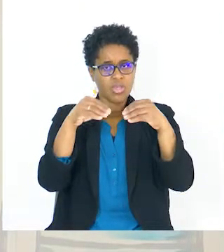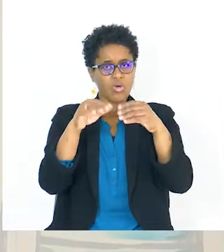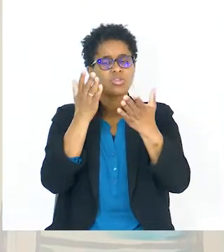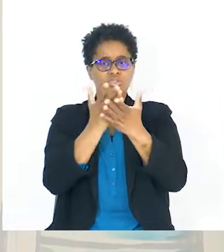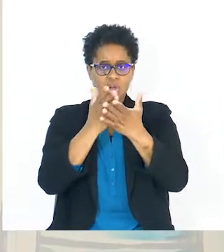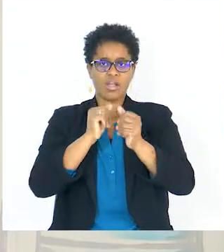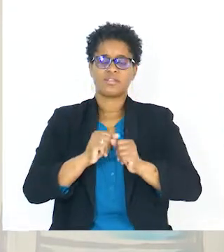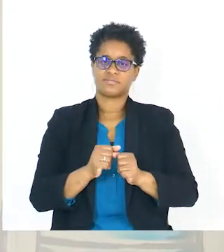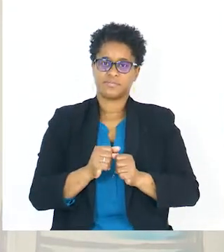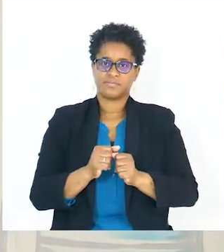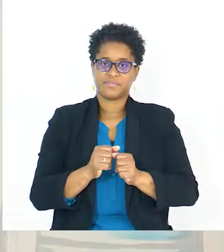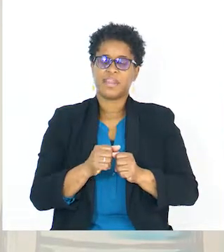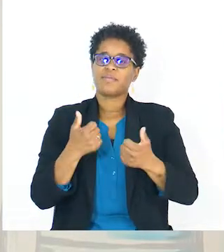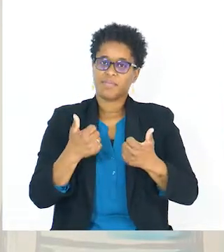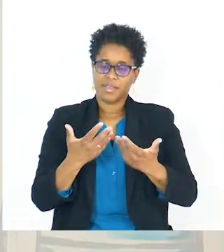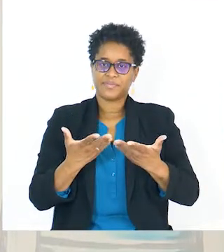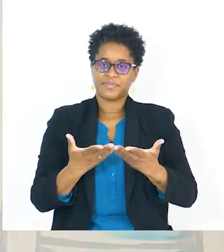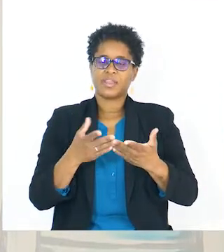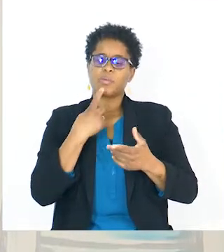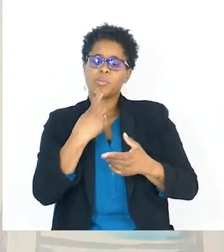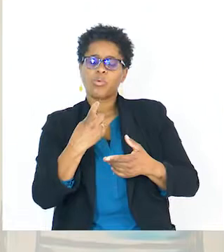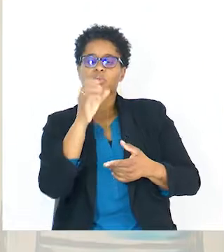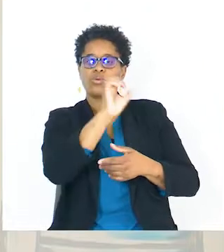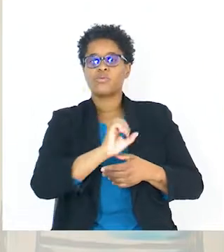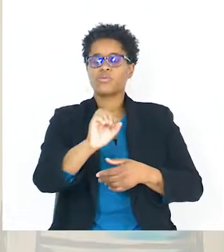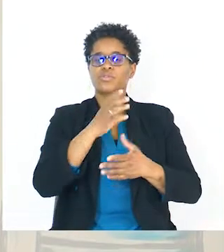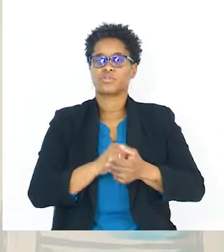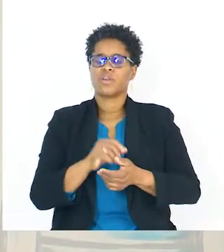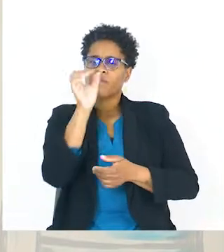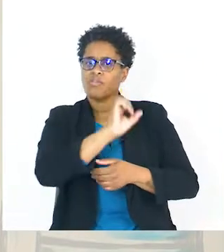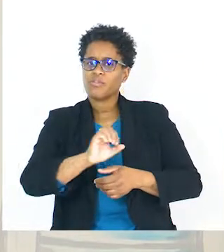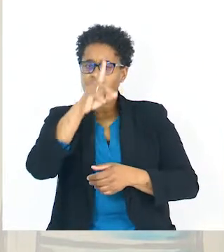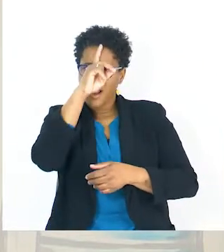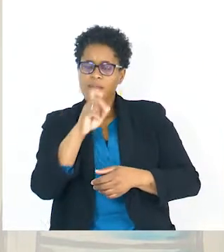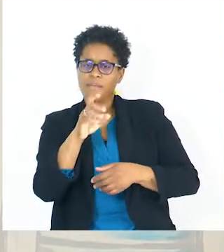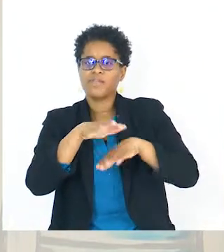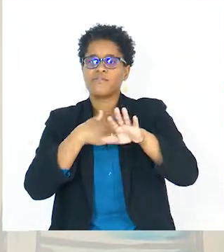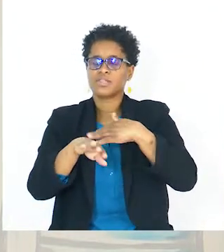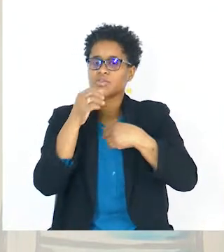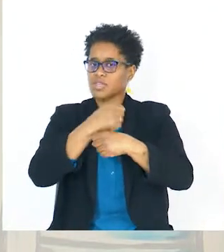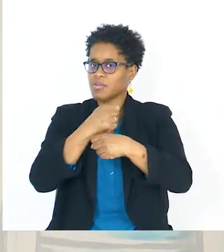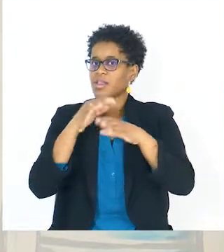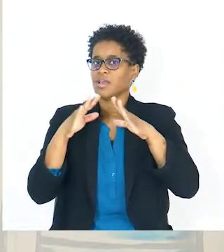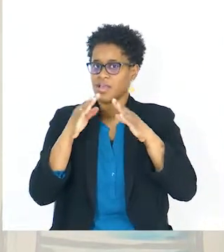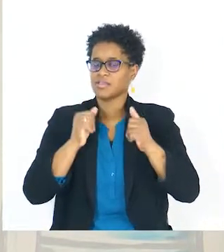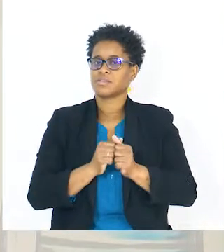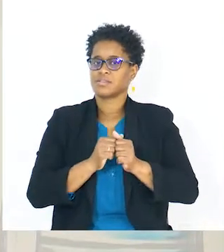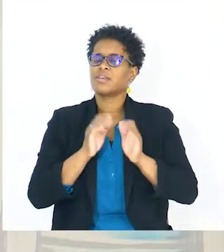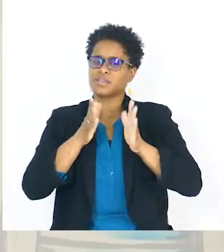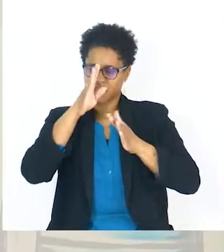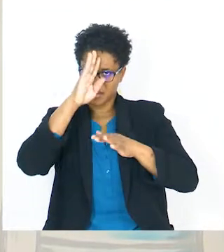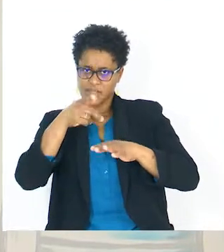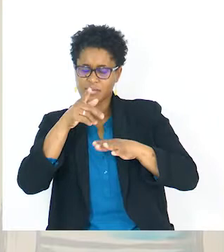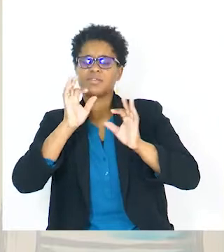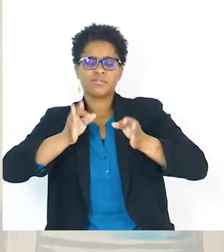educação escolar. Bem, e pergunto-vos, vocês lembraram de fazer os trabalhos de casa?